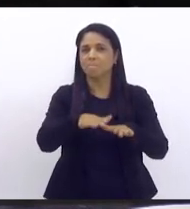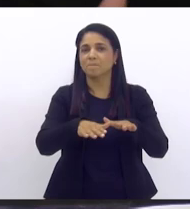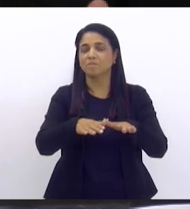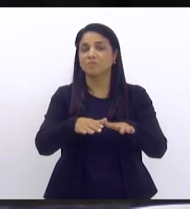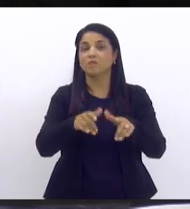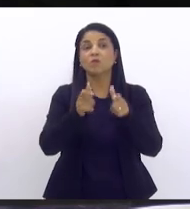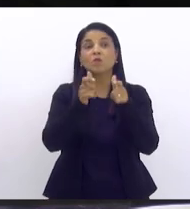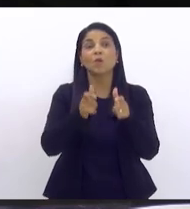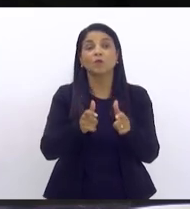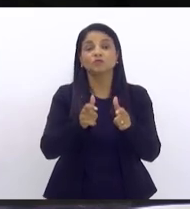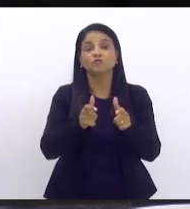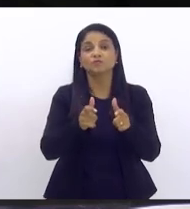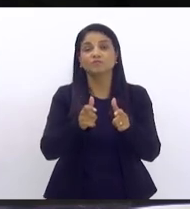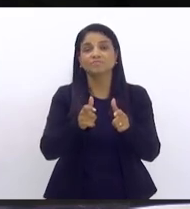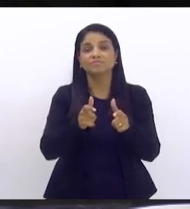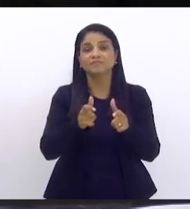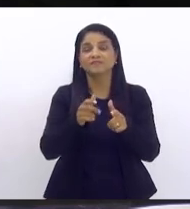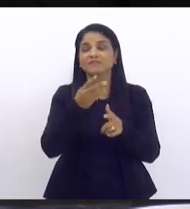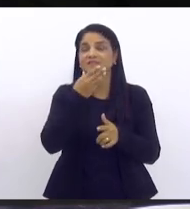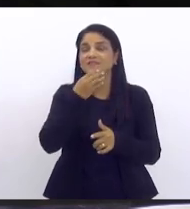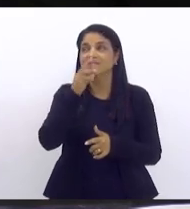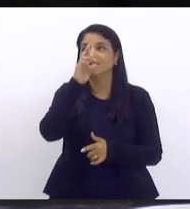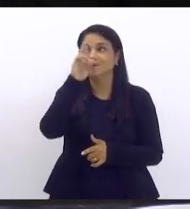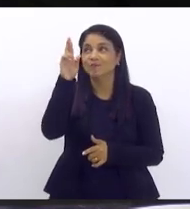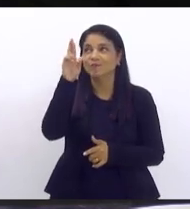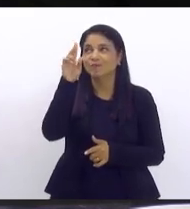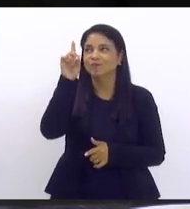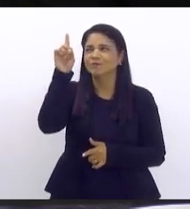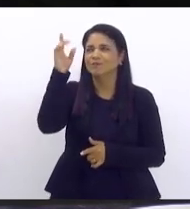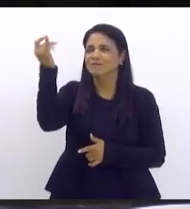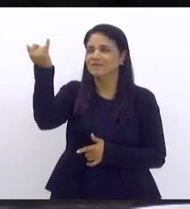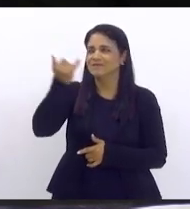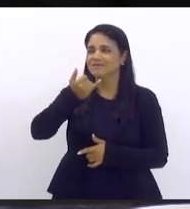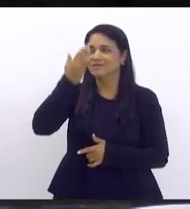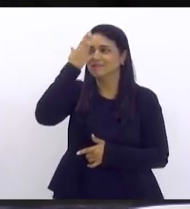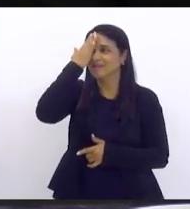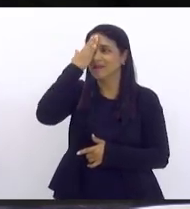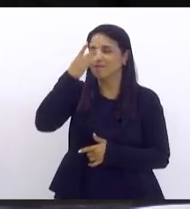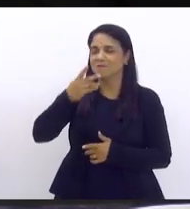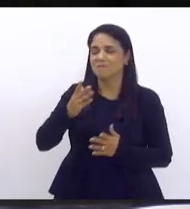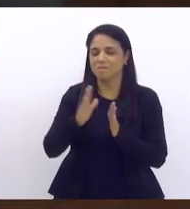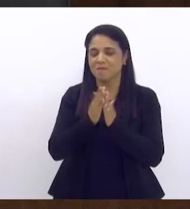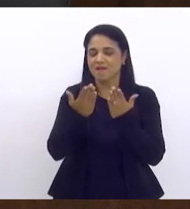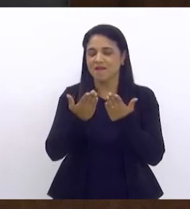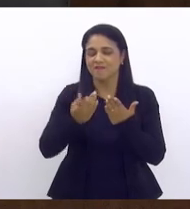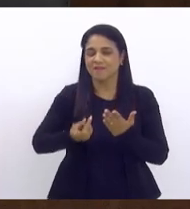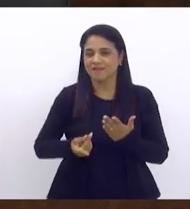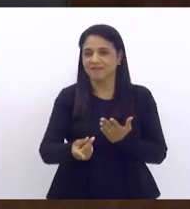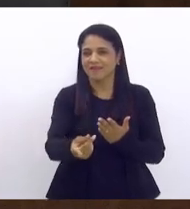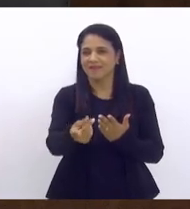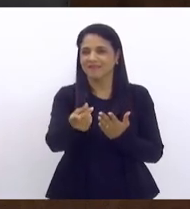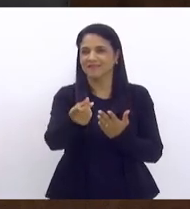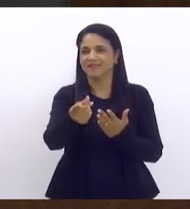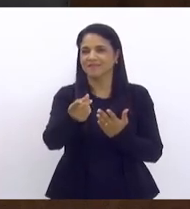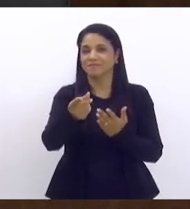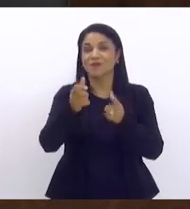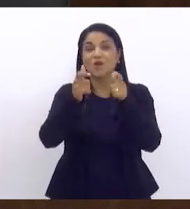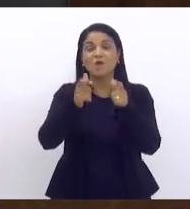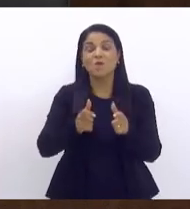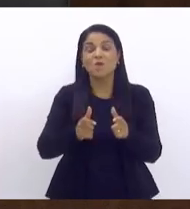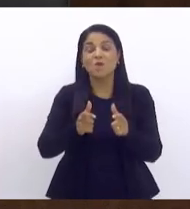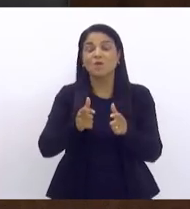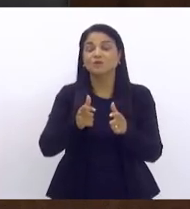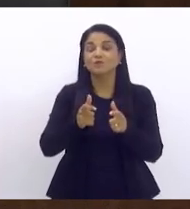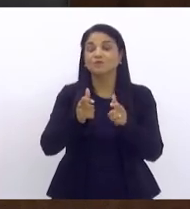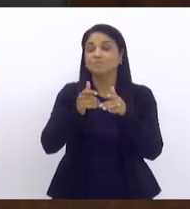para onde irei, Senhor? Só Tu tens palavras de vida eterna. Para onde irei? Para